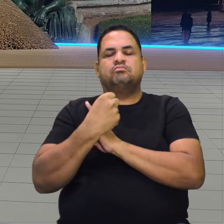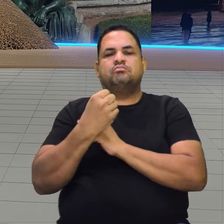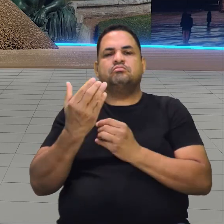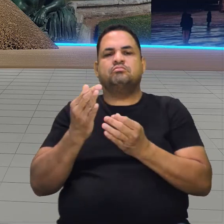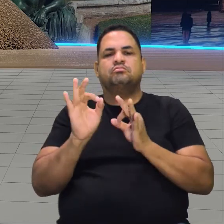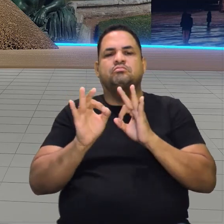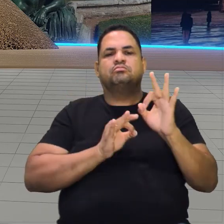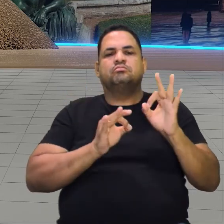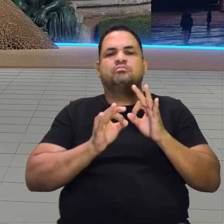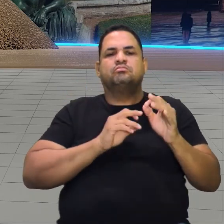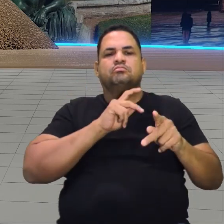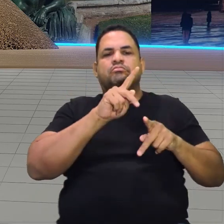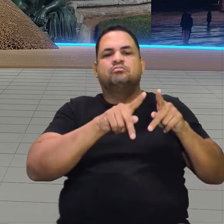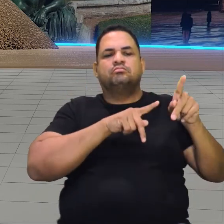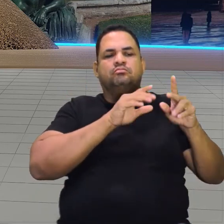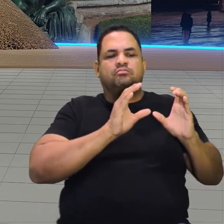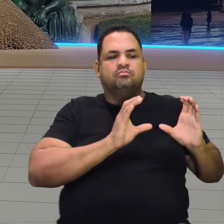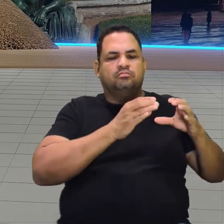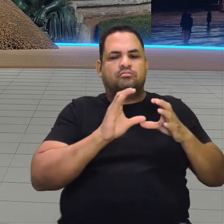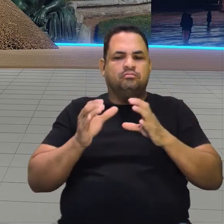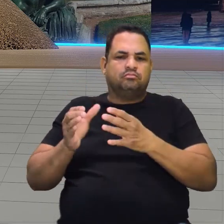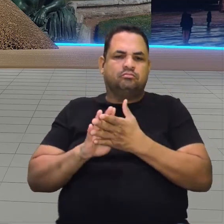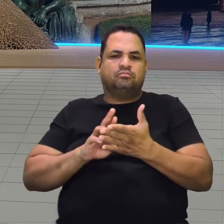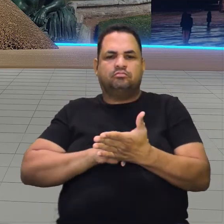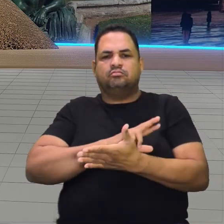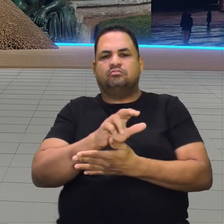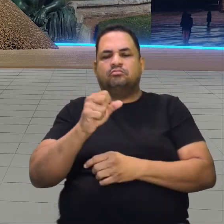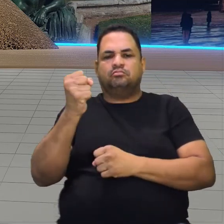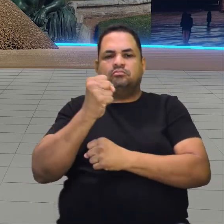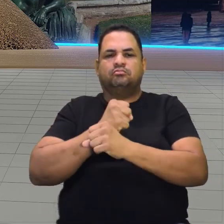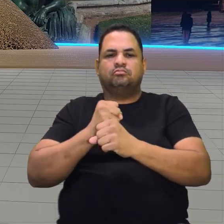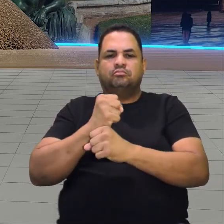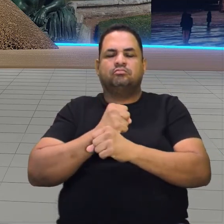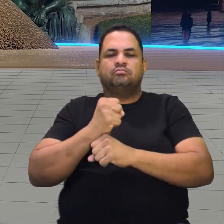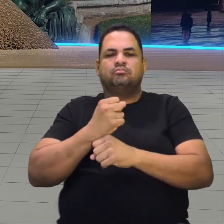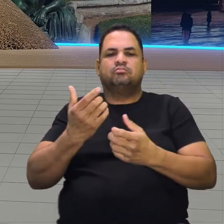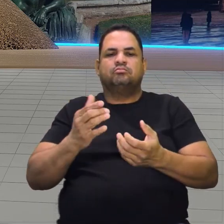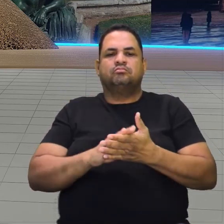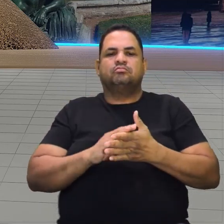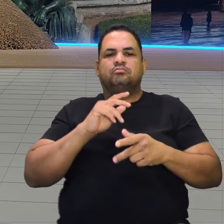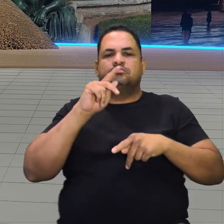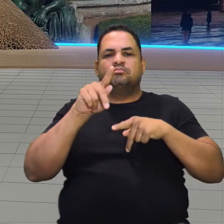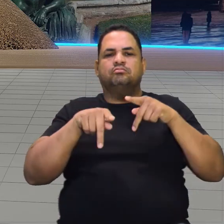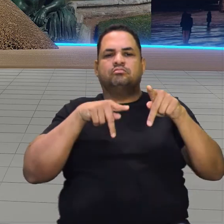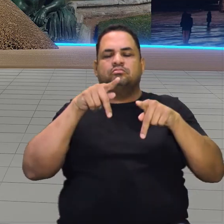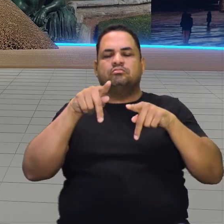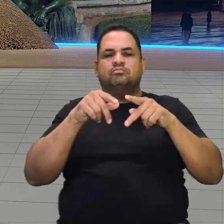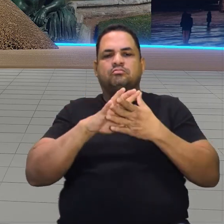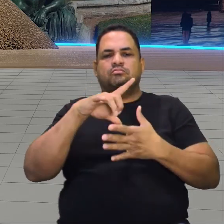formar por vários povos por milhares de anos. Uma civilização